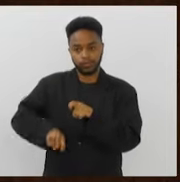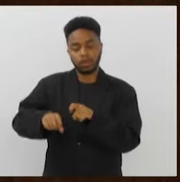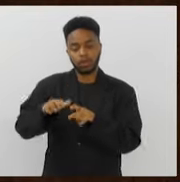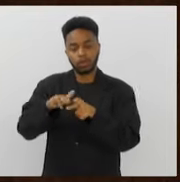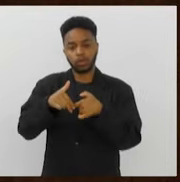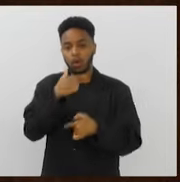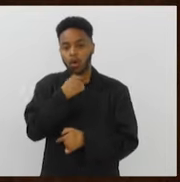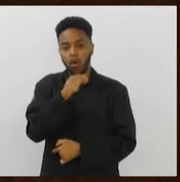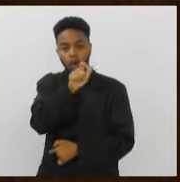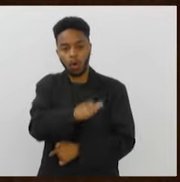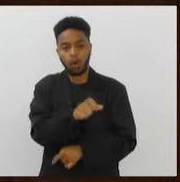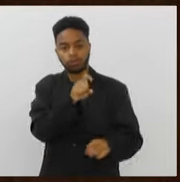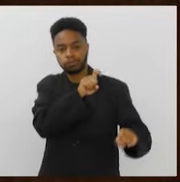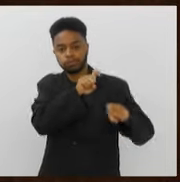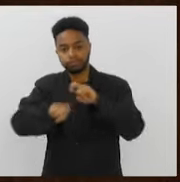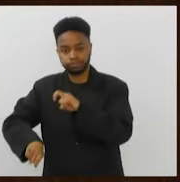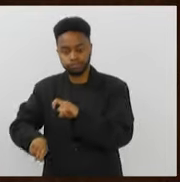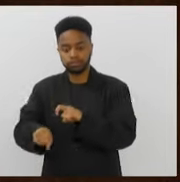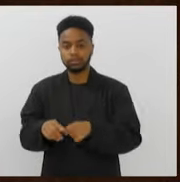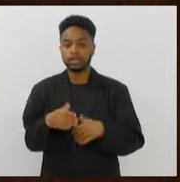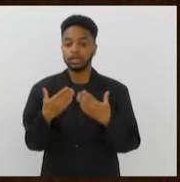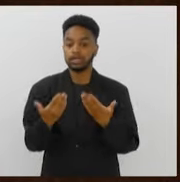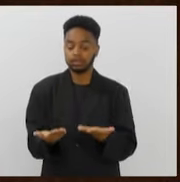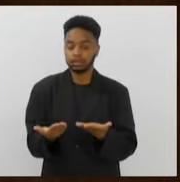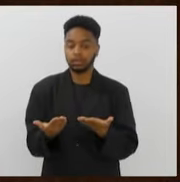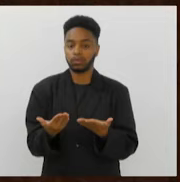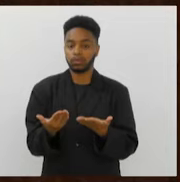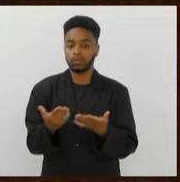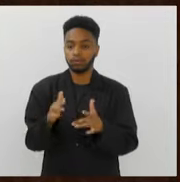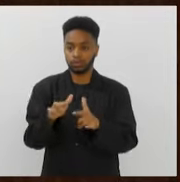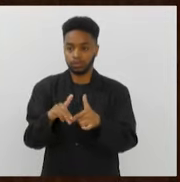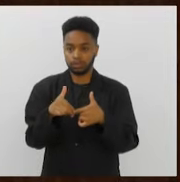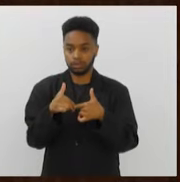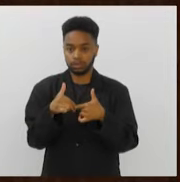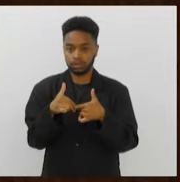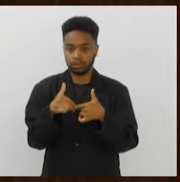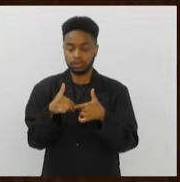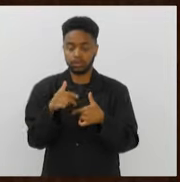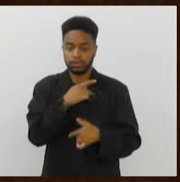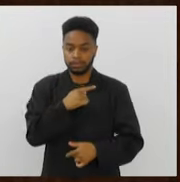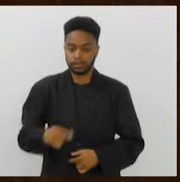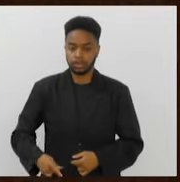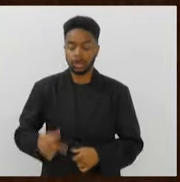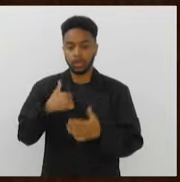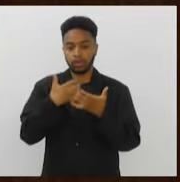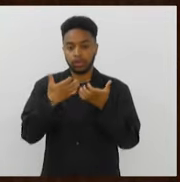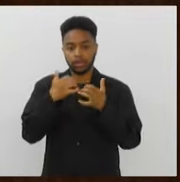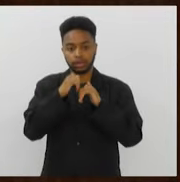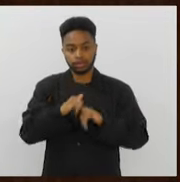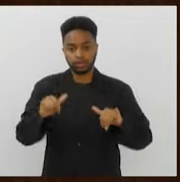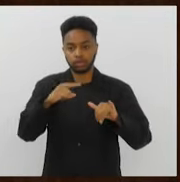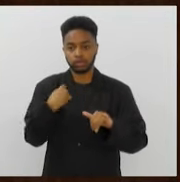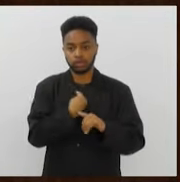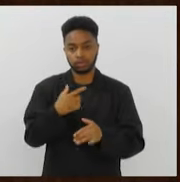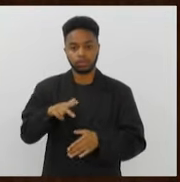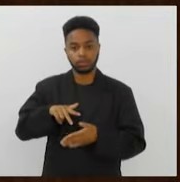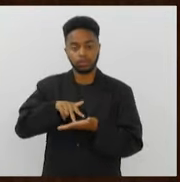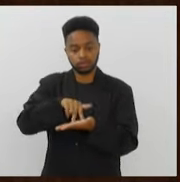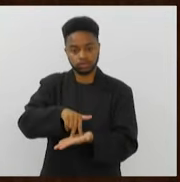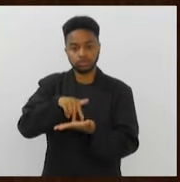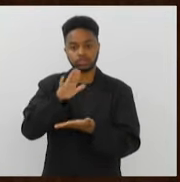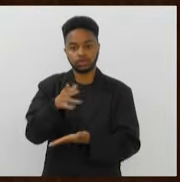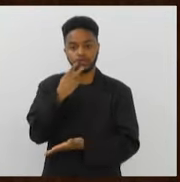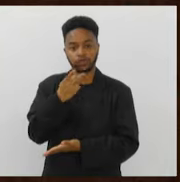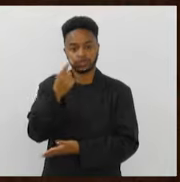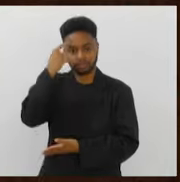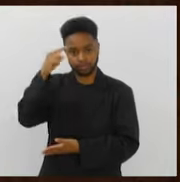por um homem estuprada. Então, nesse sentido, senhor presidente, só reforçar aqui o posicionamento que nós já tivemos aqui na